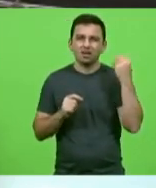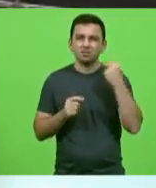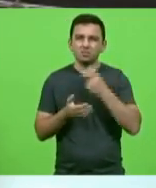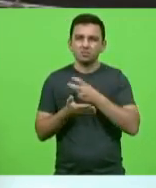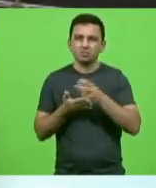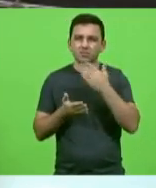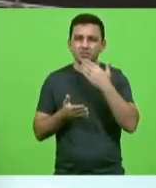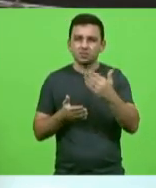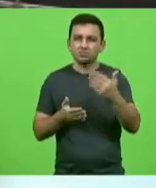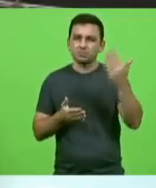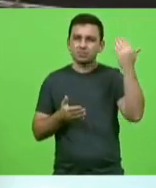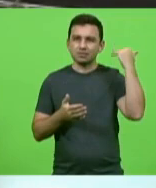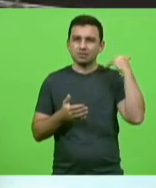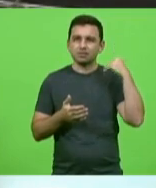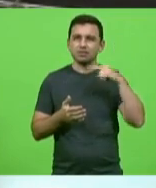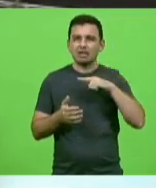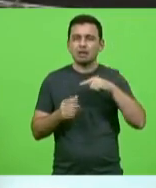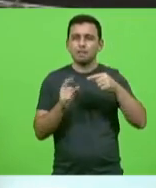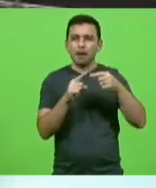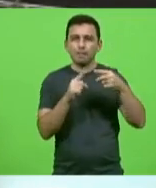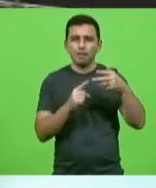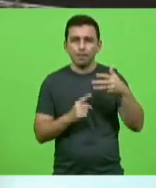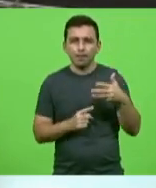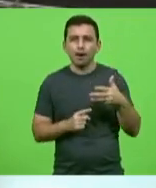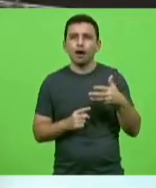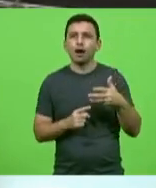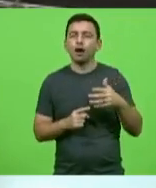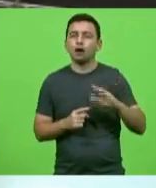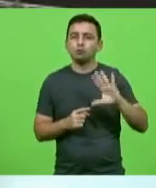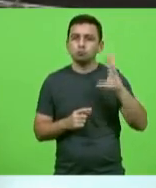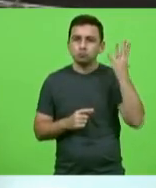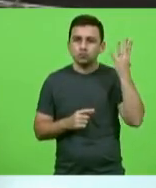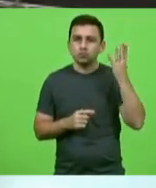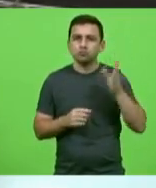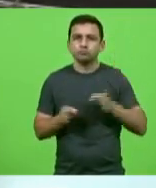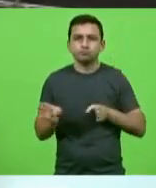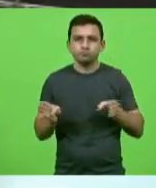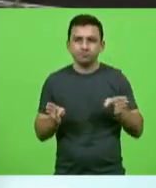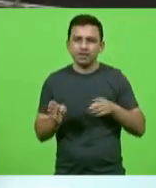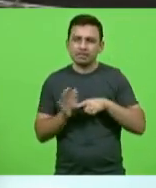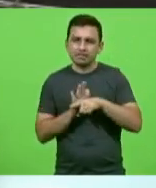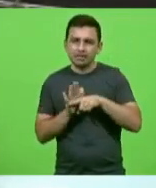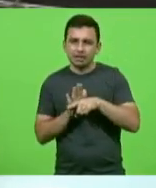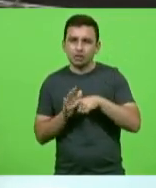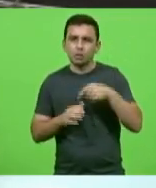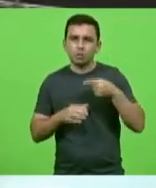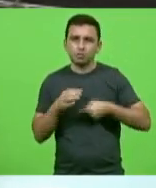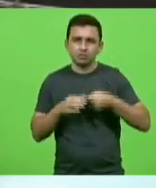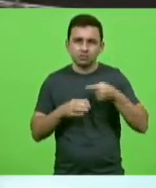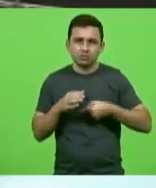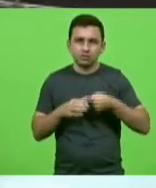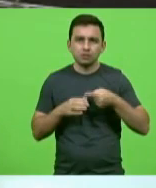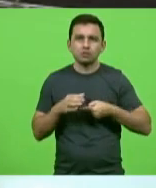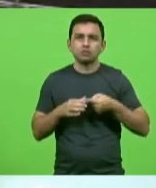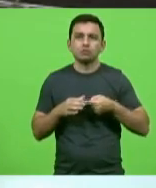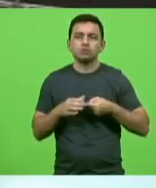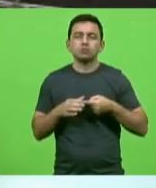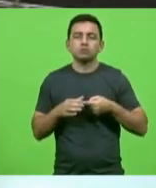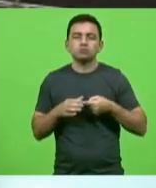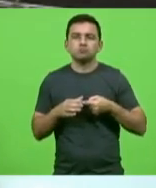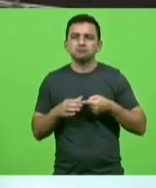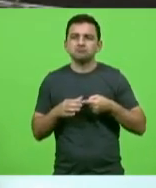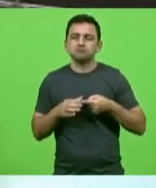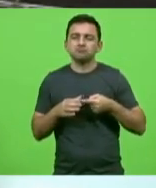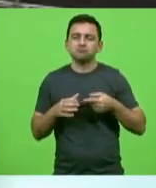impeachment Presidente diversos elementos circunstanciais contemporâneos análise da comissão que utilizam processamento